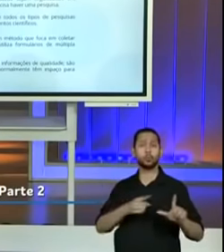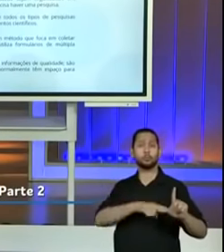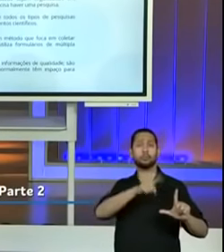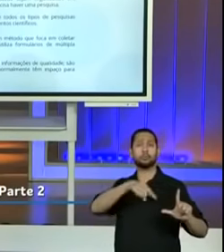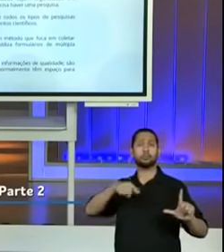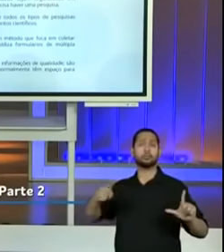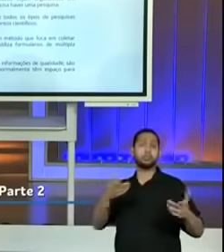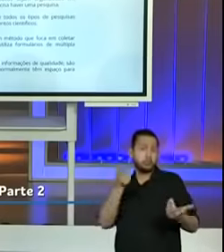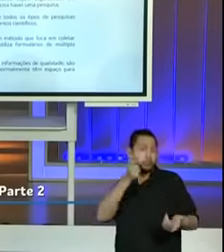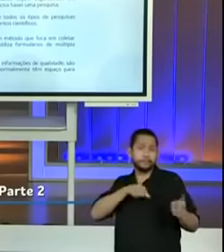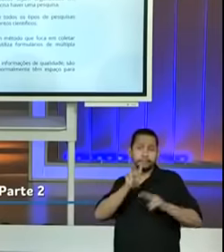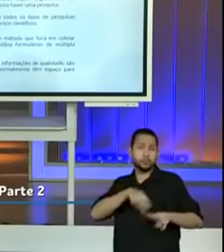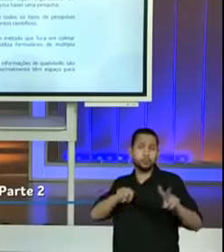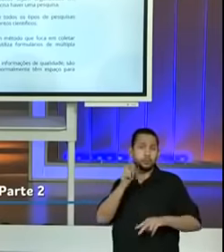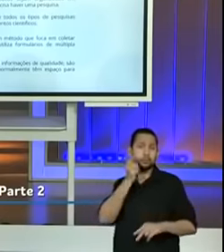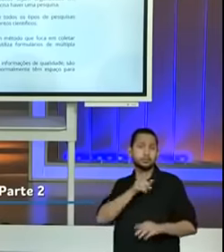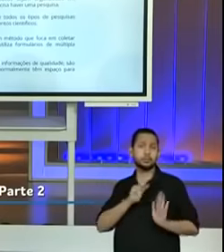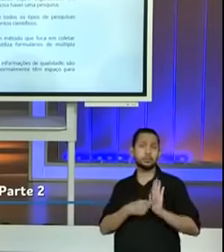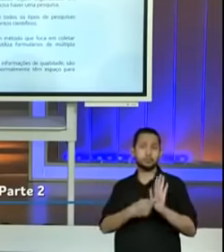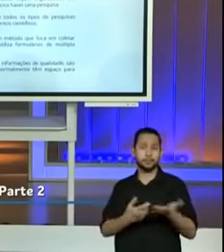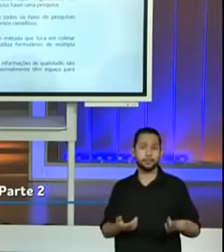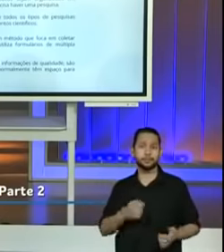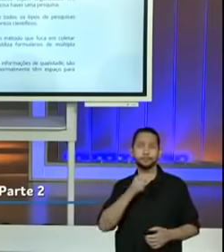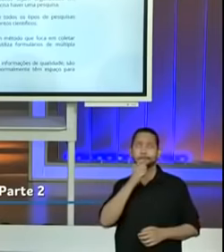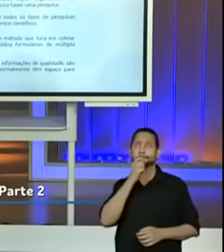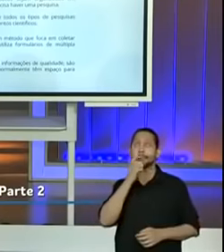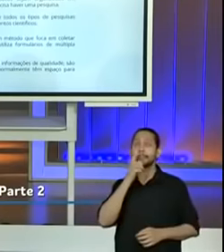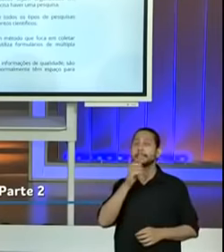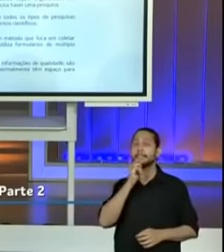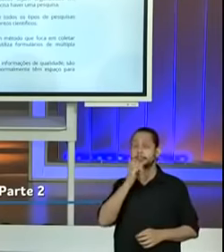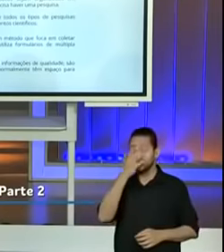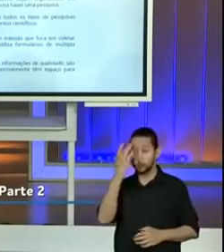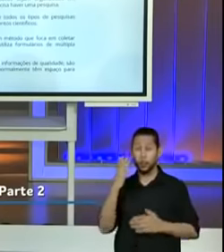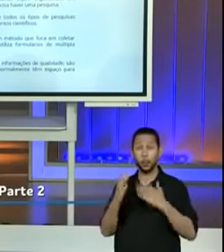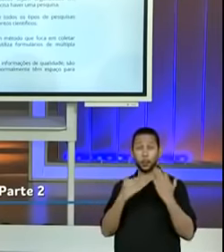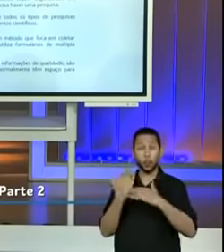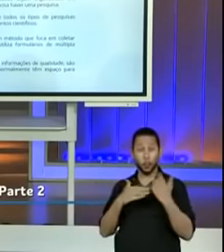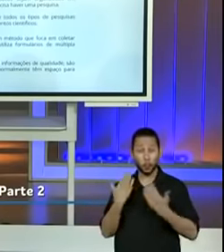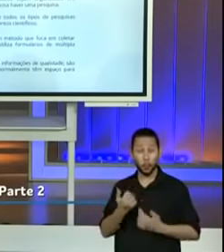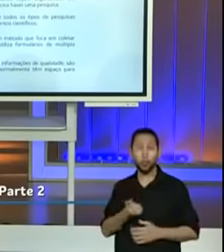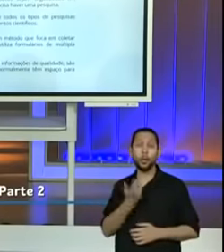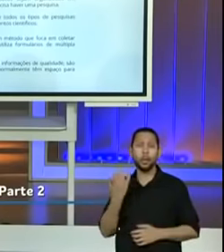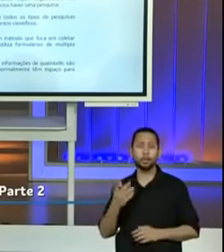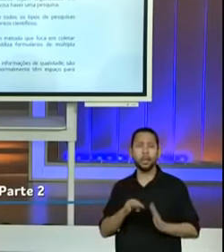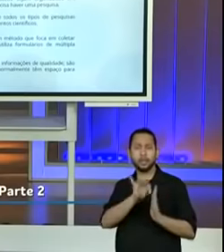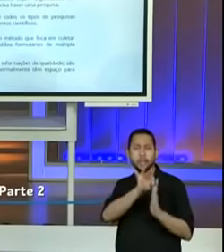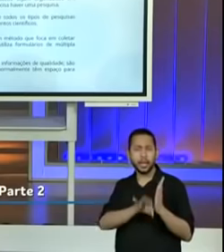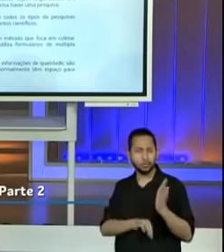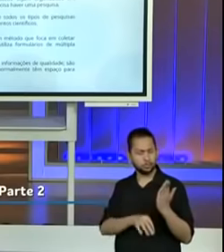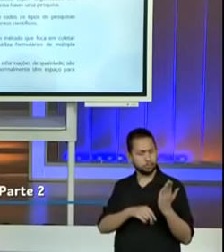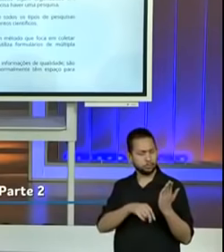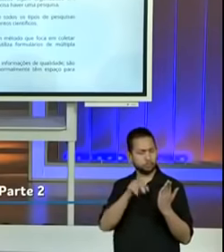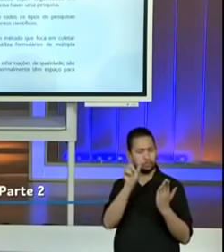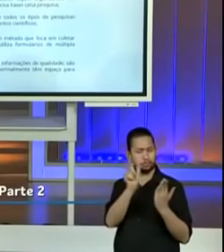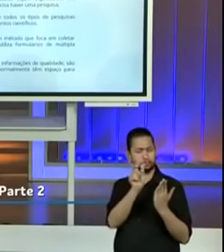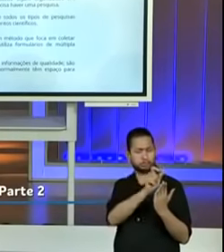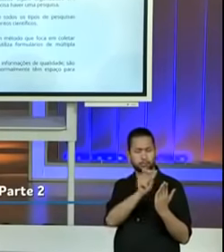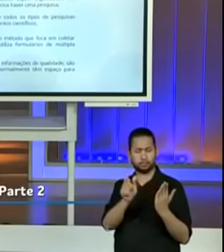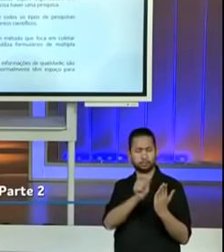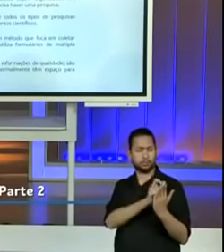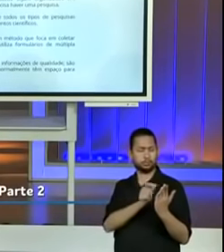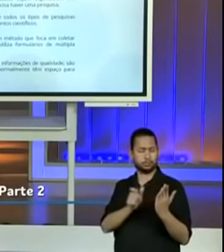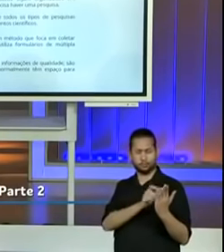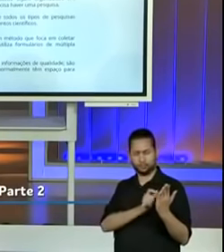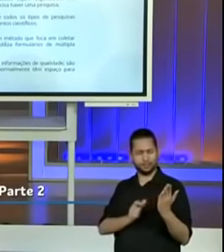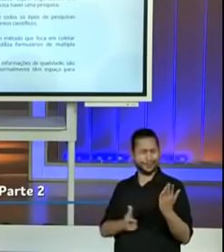Se todas essas informações sobre o número de mortos fossem num texto, ia ser fácil ou não? Diz para mim aí.